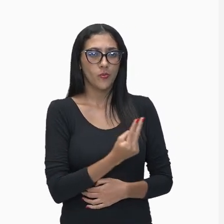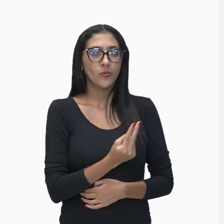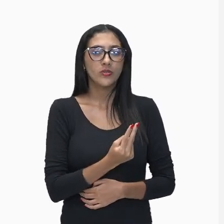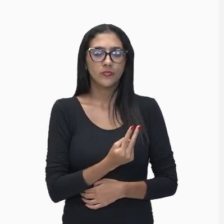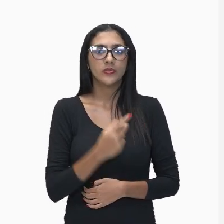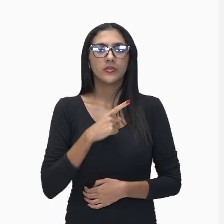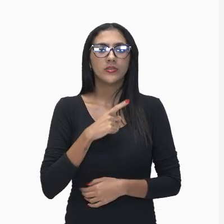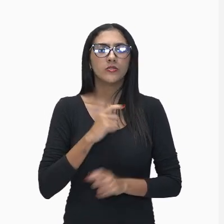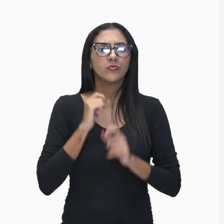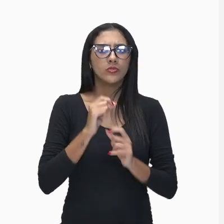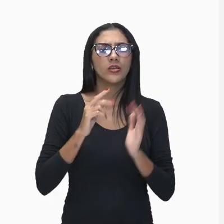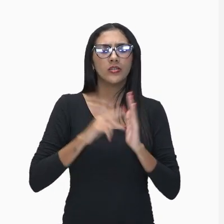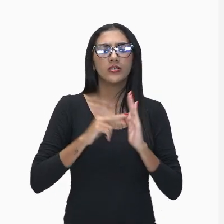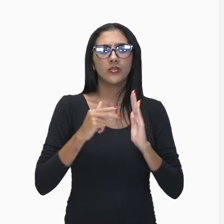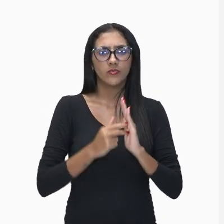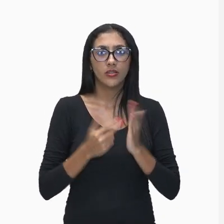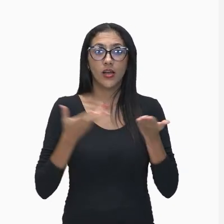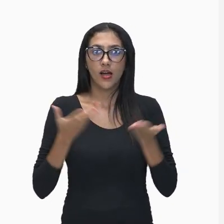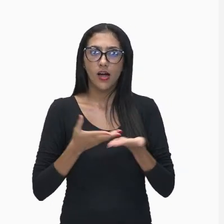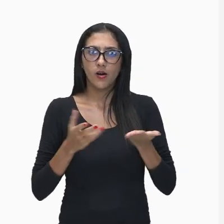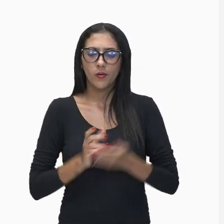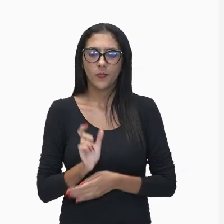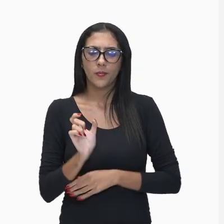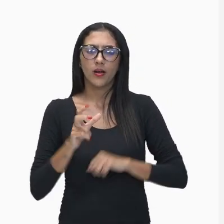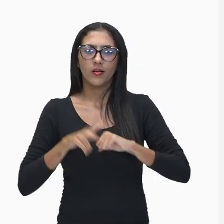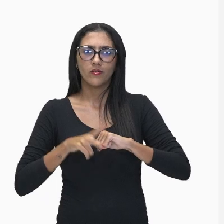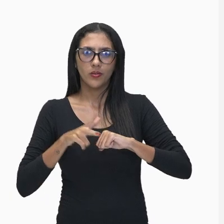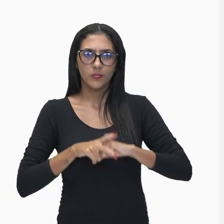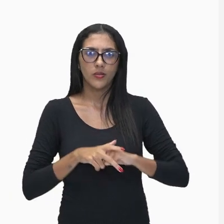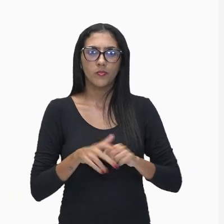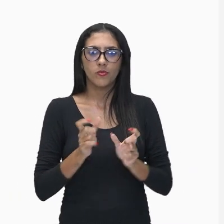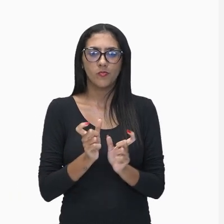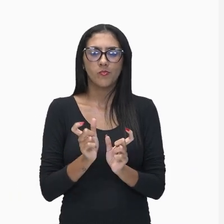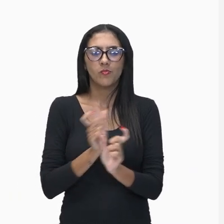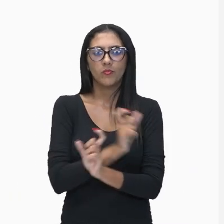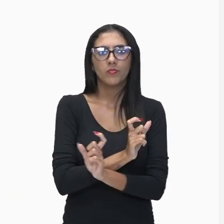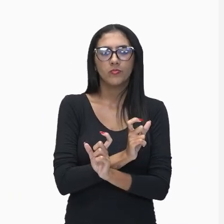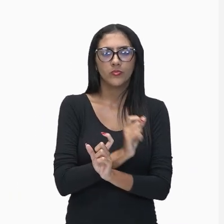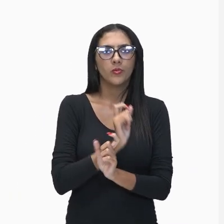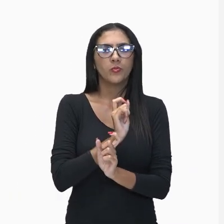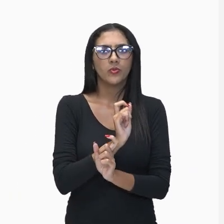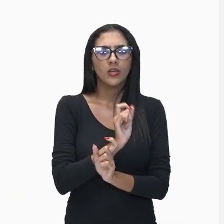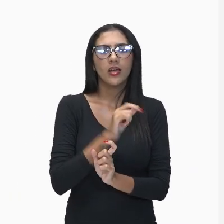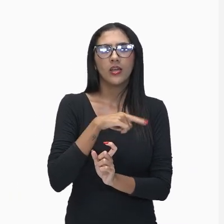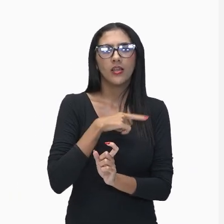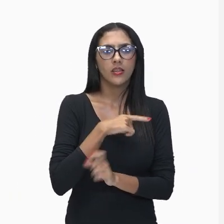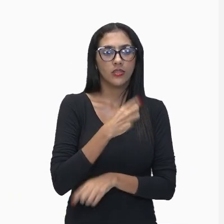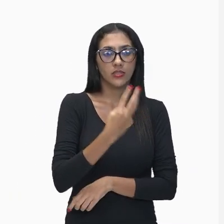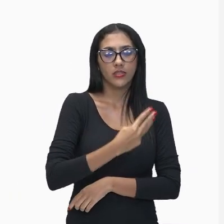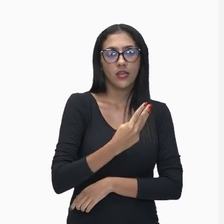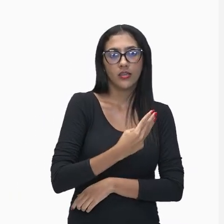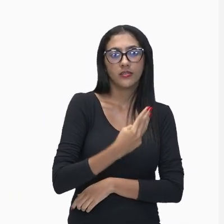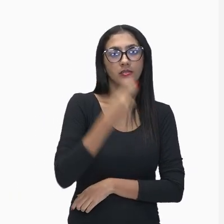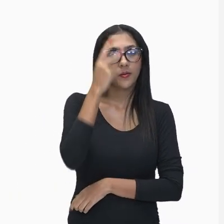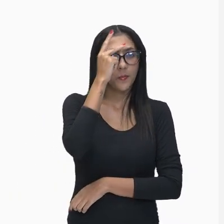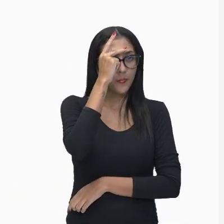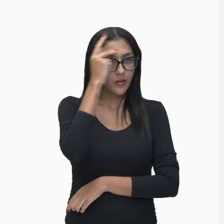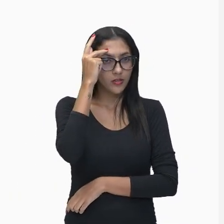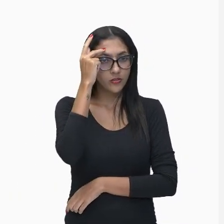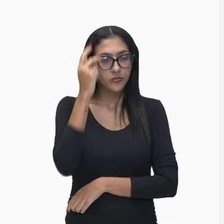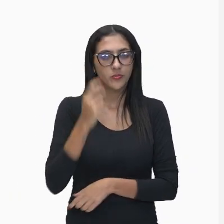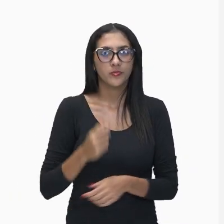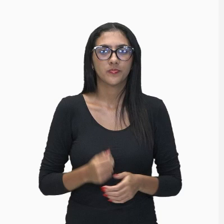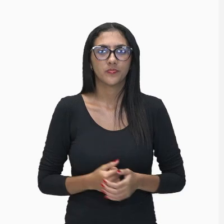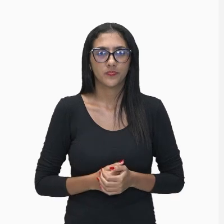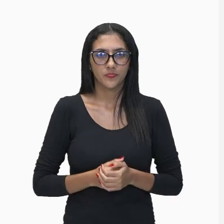uma terceira pessoa do plural. Observe que no primeiro exemplo, um elemento, um sujeito, singular. No